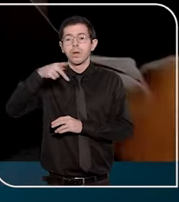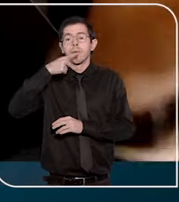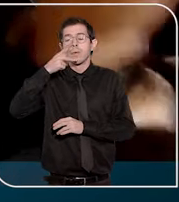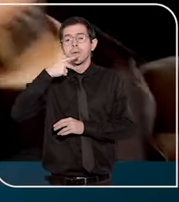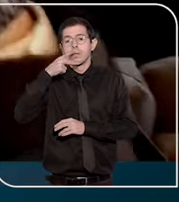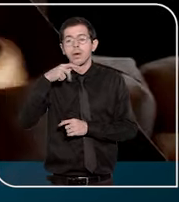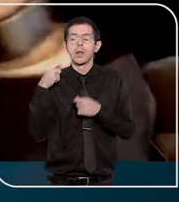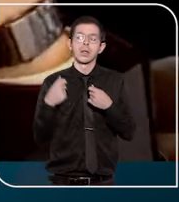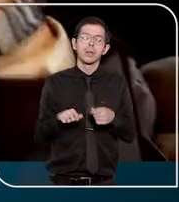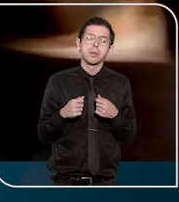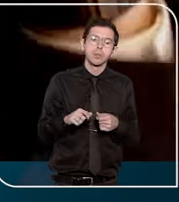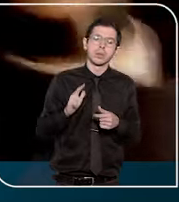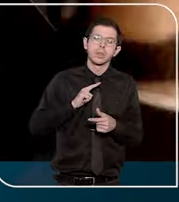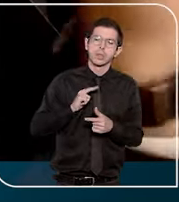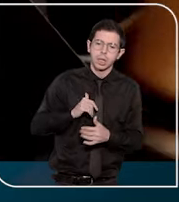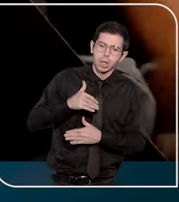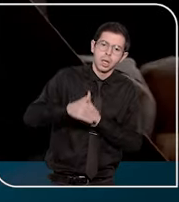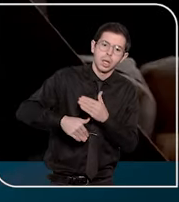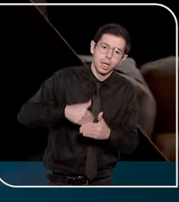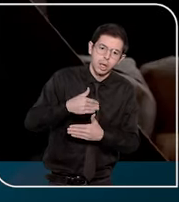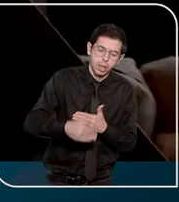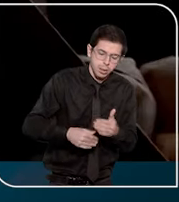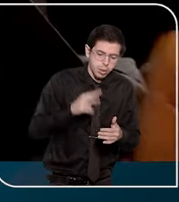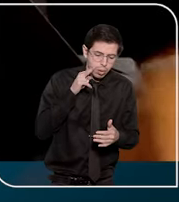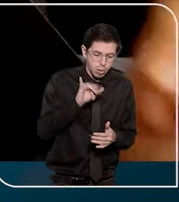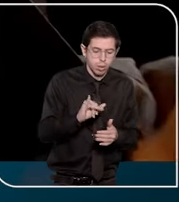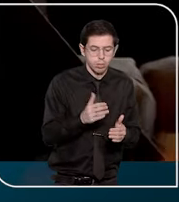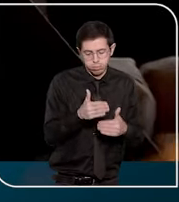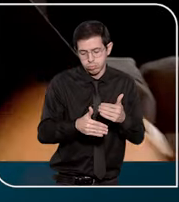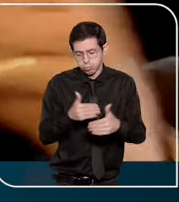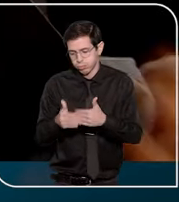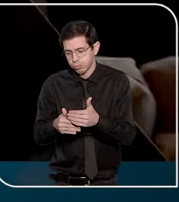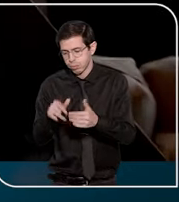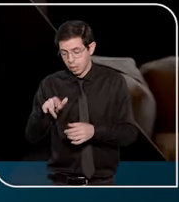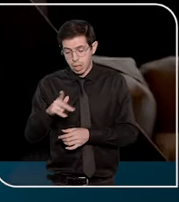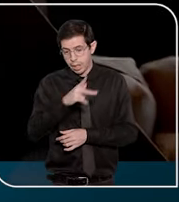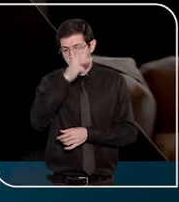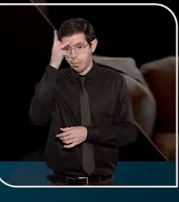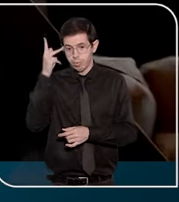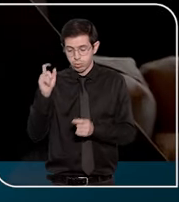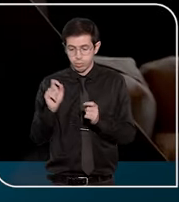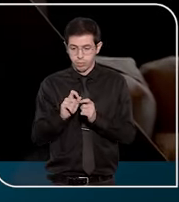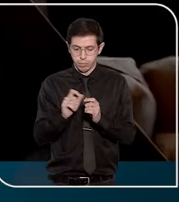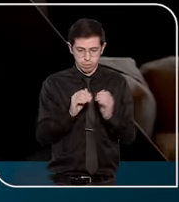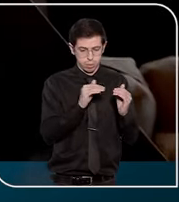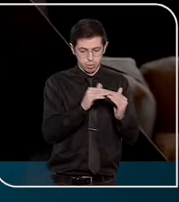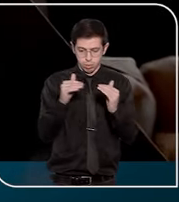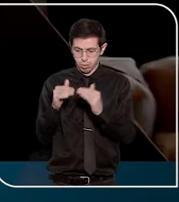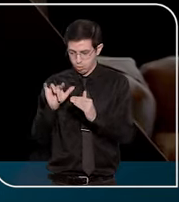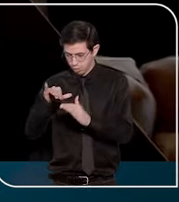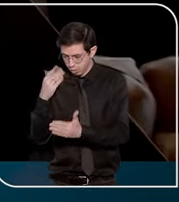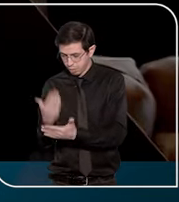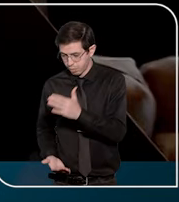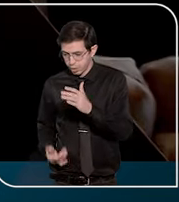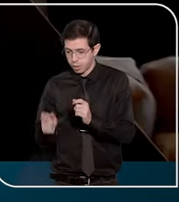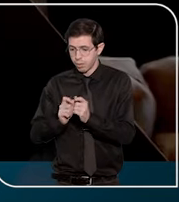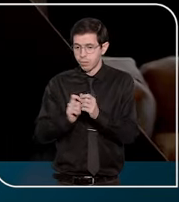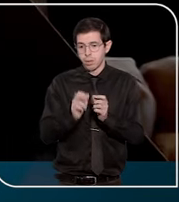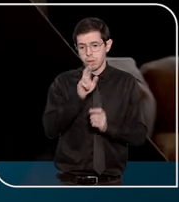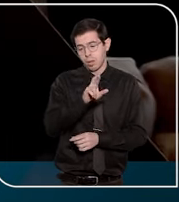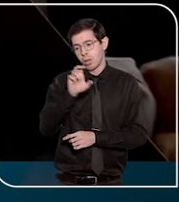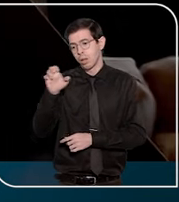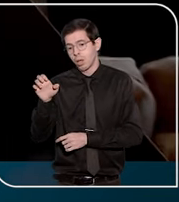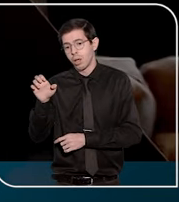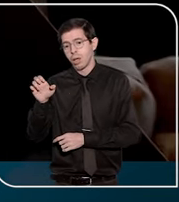que tem que ter um procedimento desse jeito. Aí a pessoa tem um acórdão desfavorável e faz um recurso